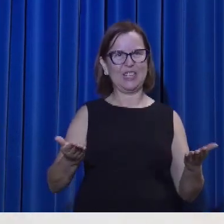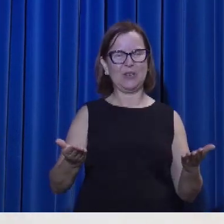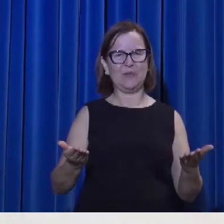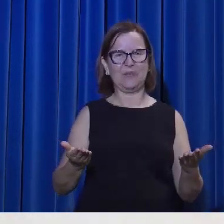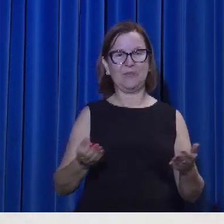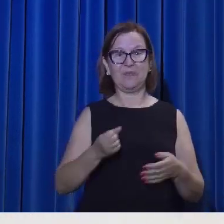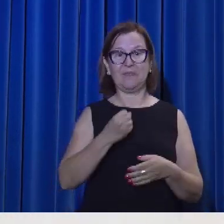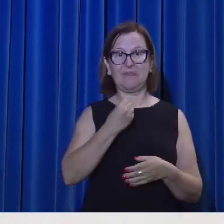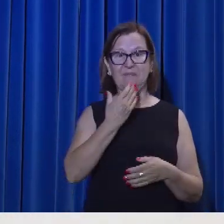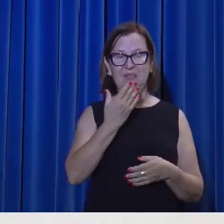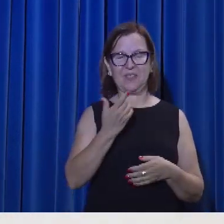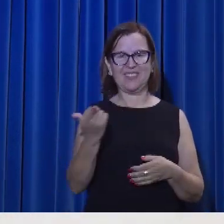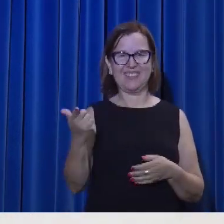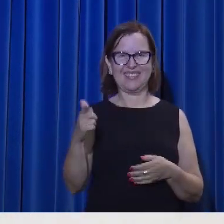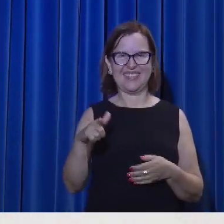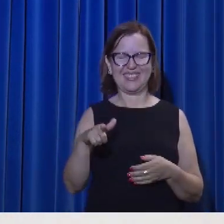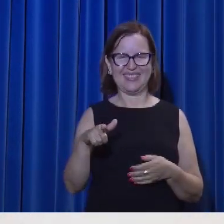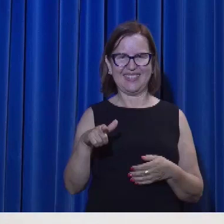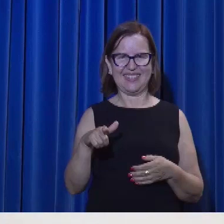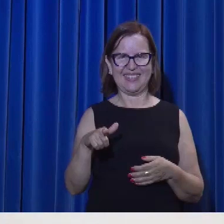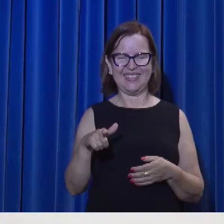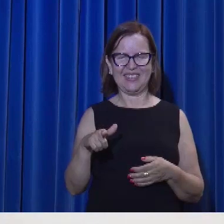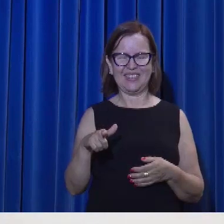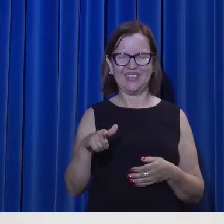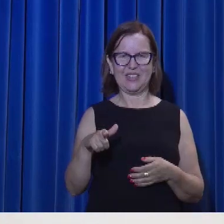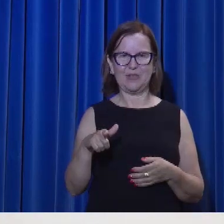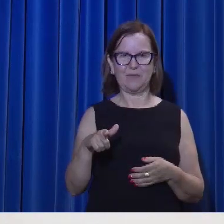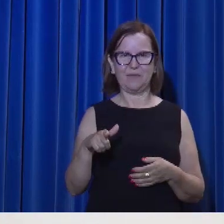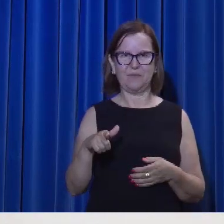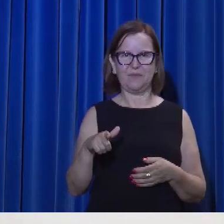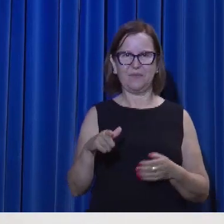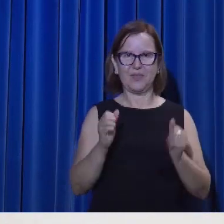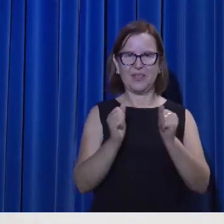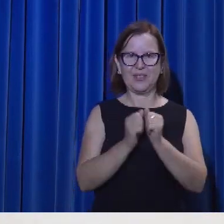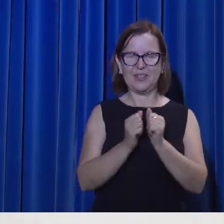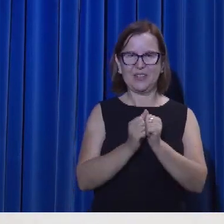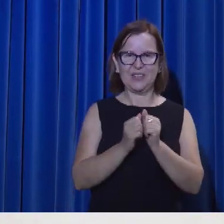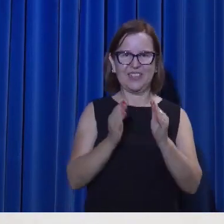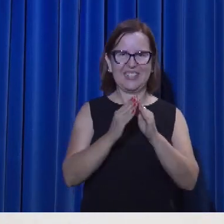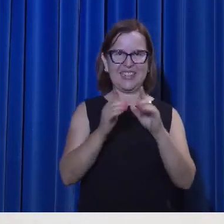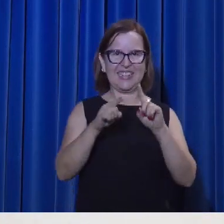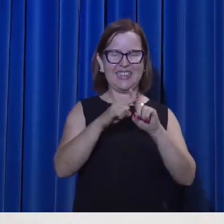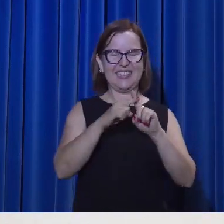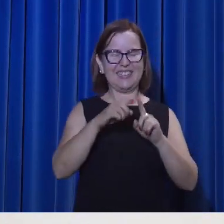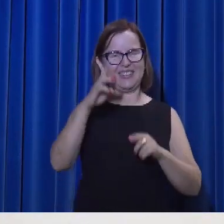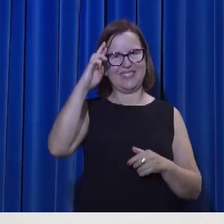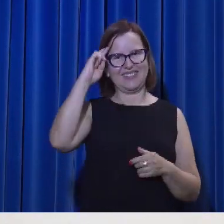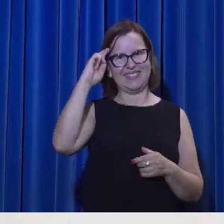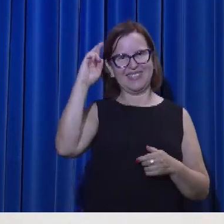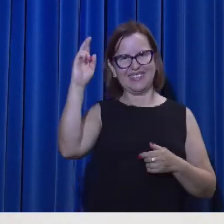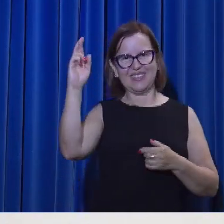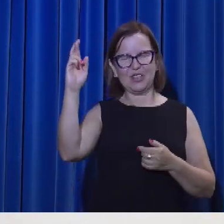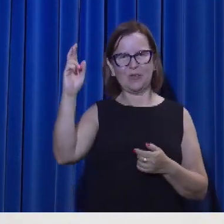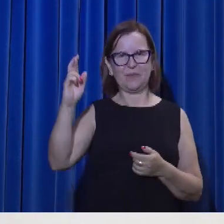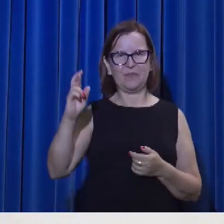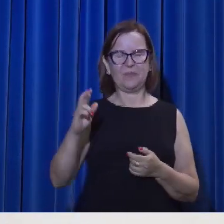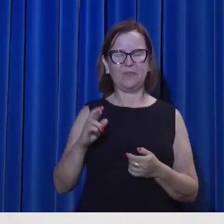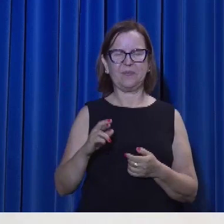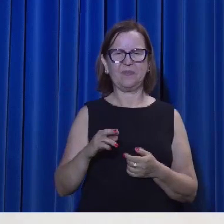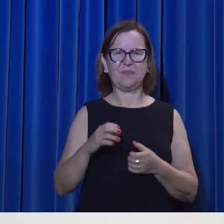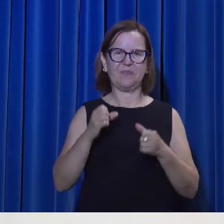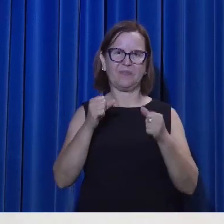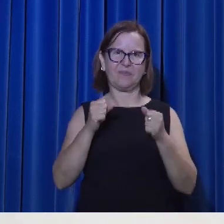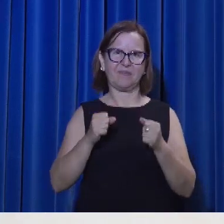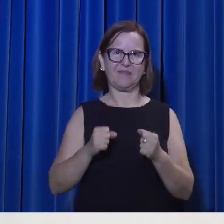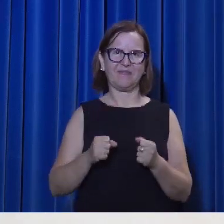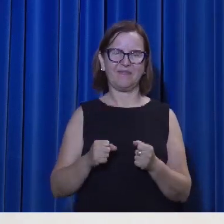Muito bom estar mais uma vez reunido com a igreja do Senhor, para a gente poder